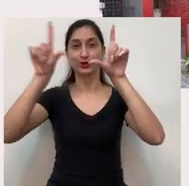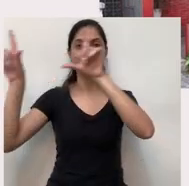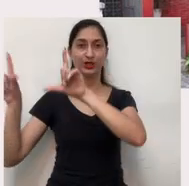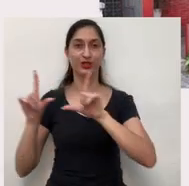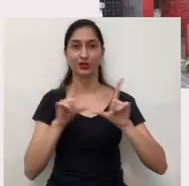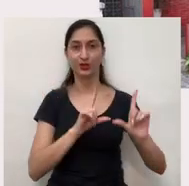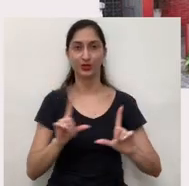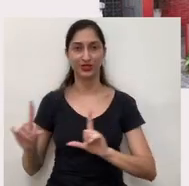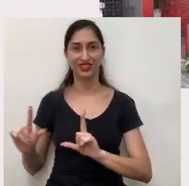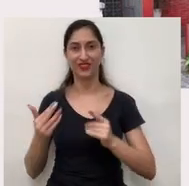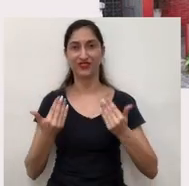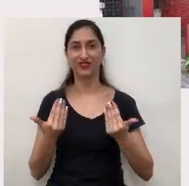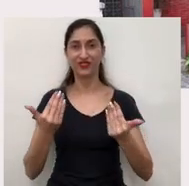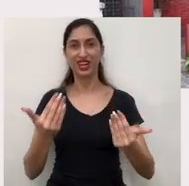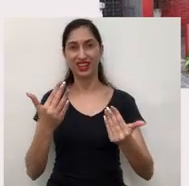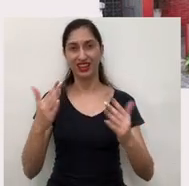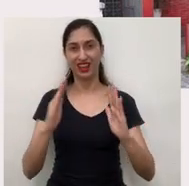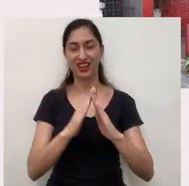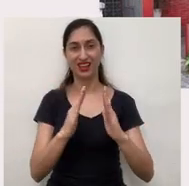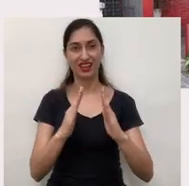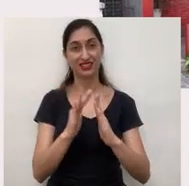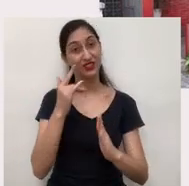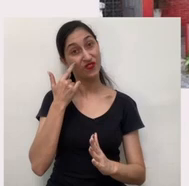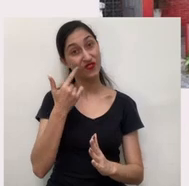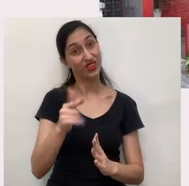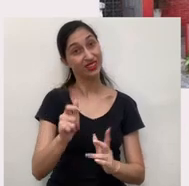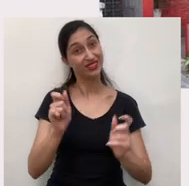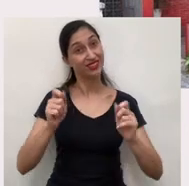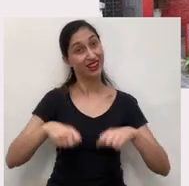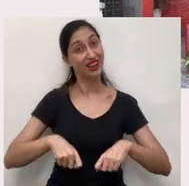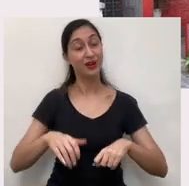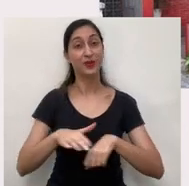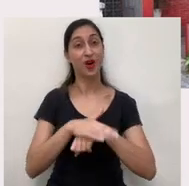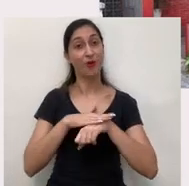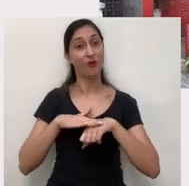fronteira, me pareceu um bom pretexto para